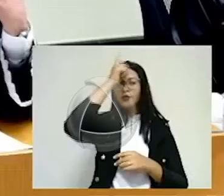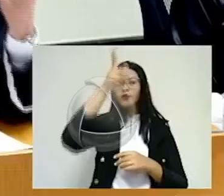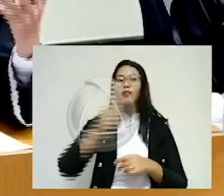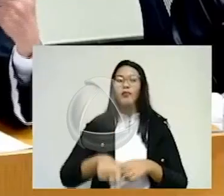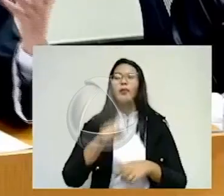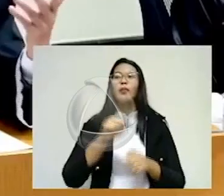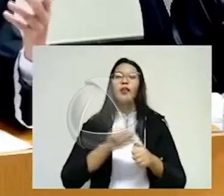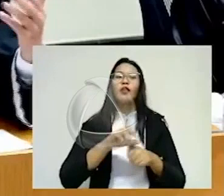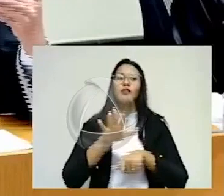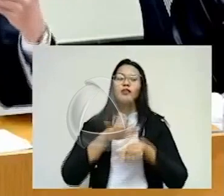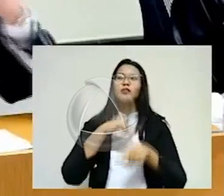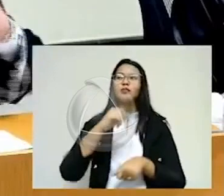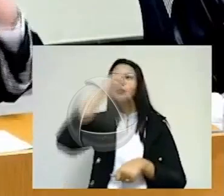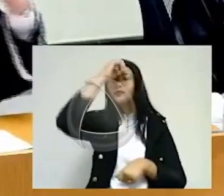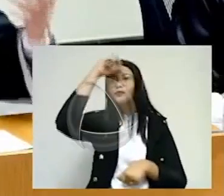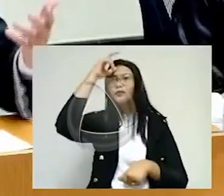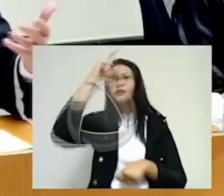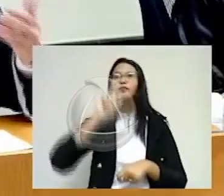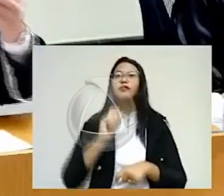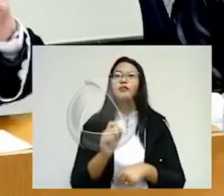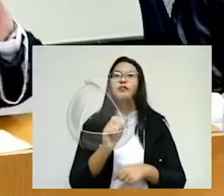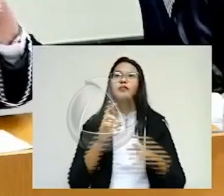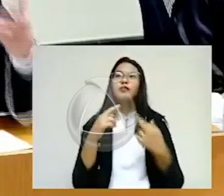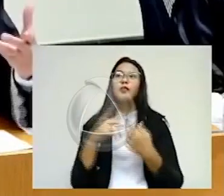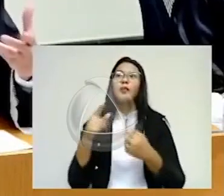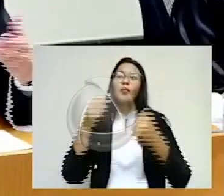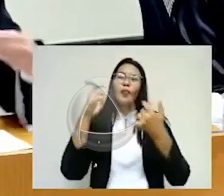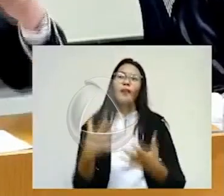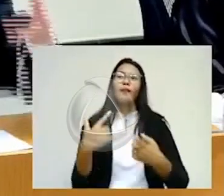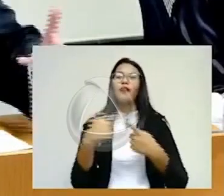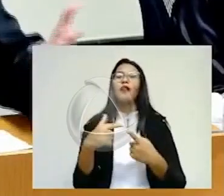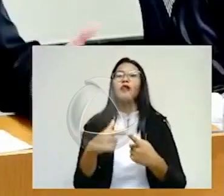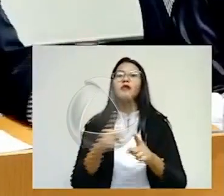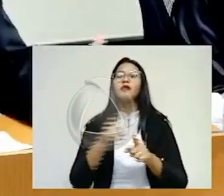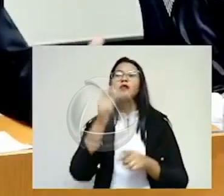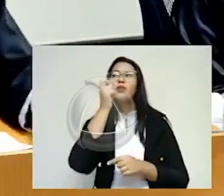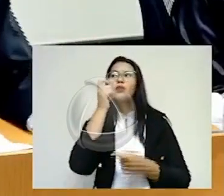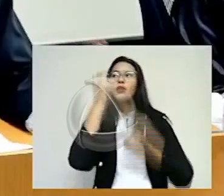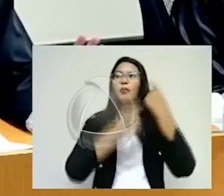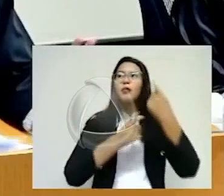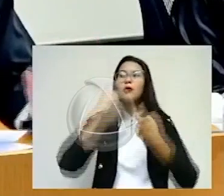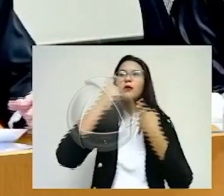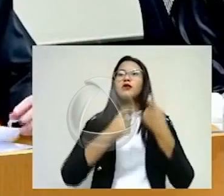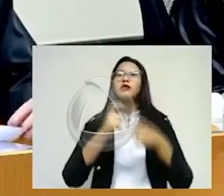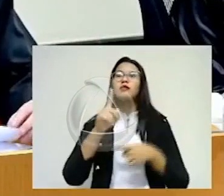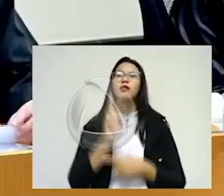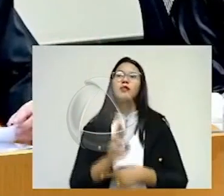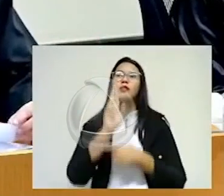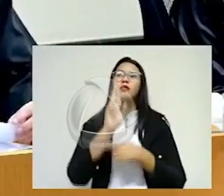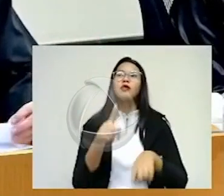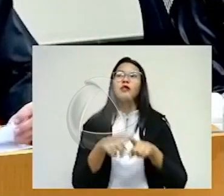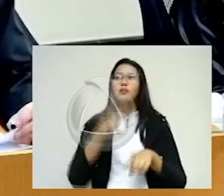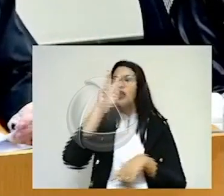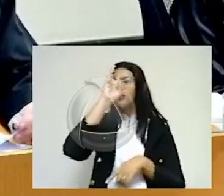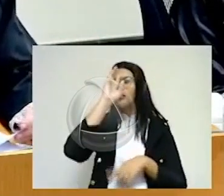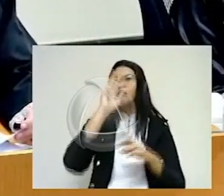essa atitude. A minha ideia é essa mesmo, é solicitar ao prefeito, num prazo mínimo, que ele explique por que tomou essa decisão. A preocupação